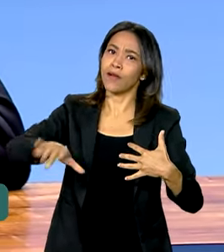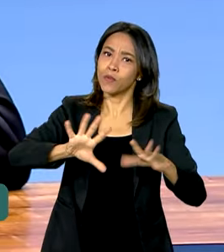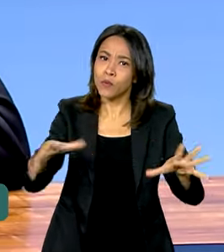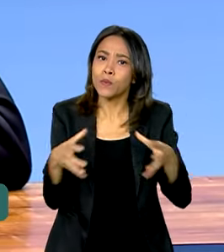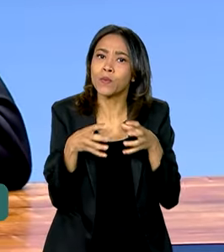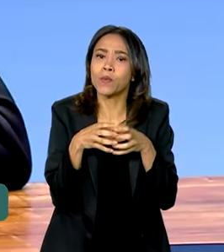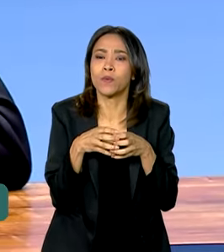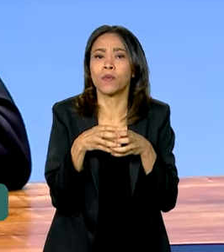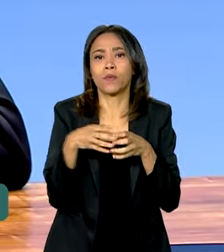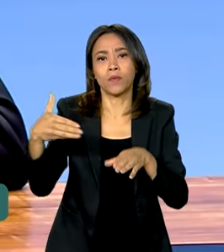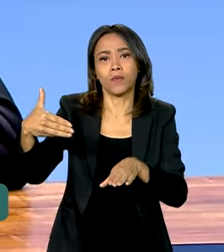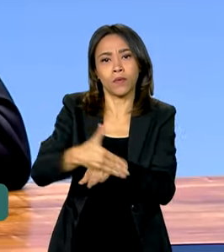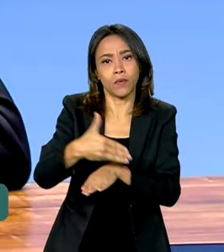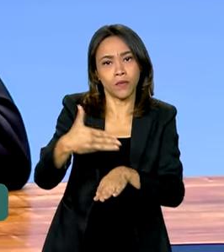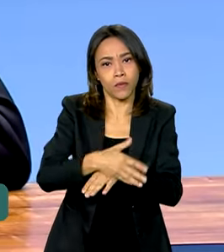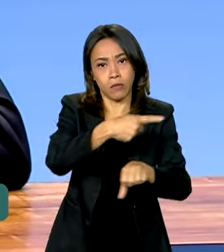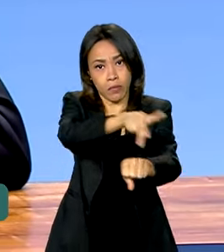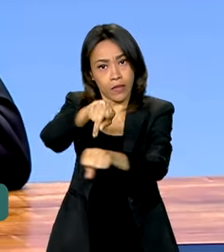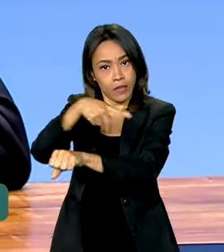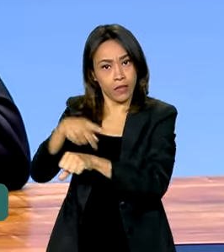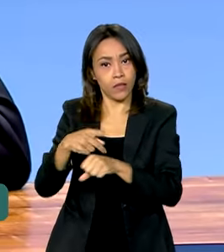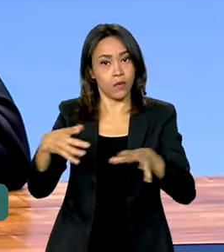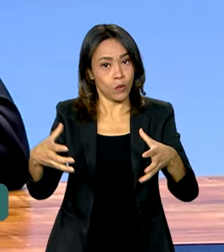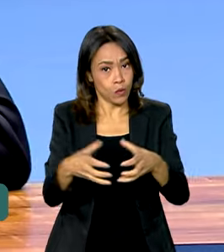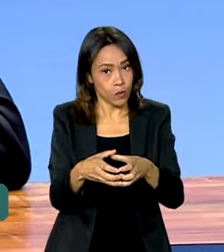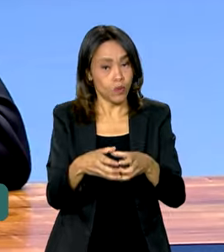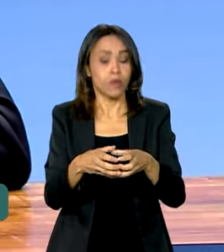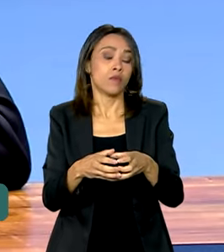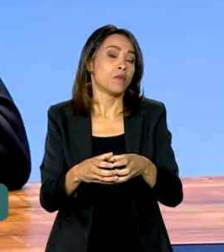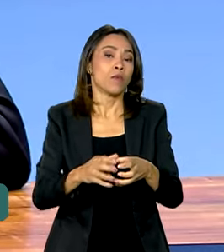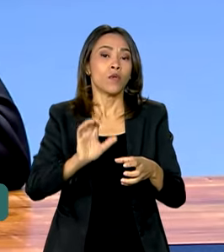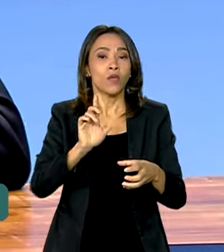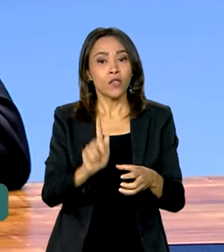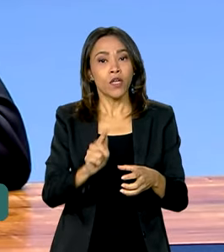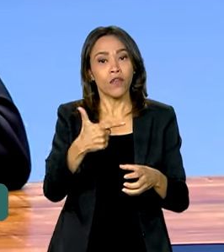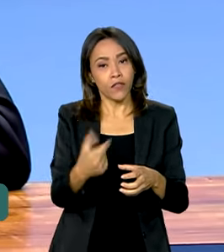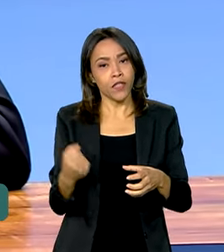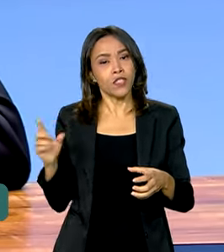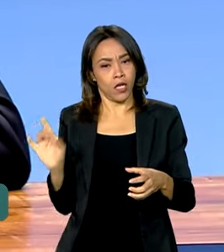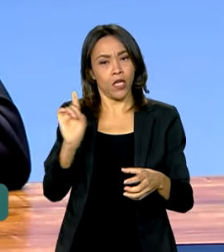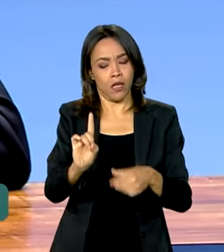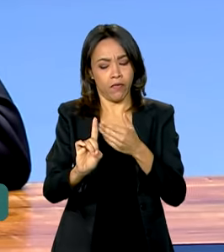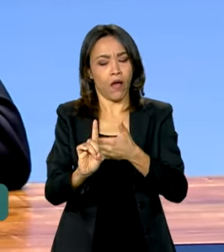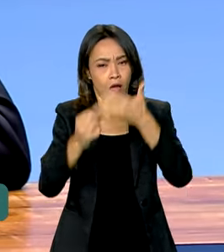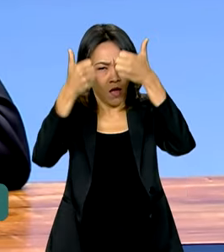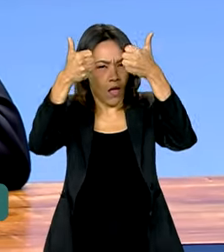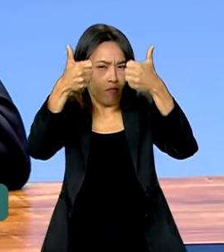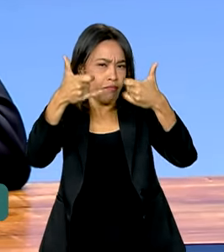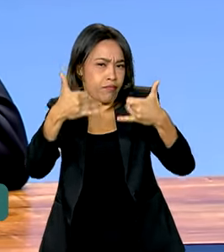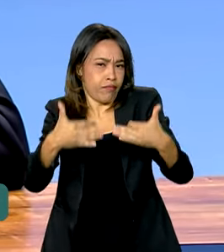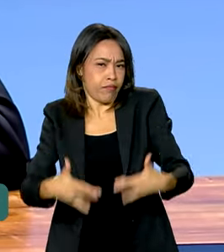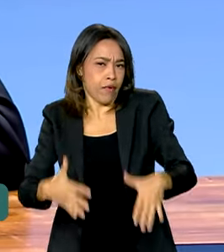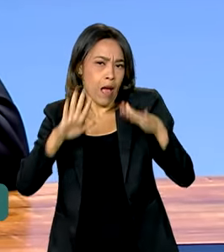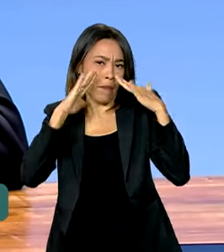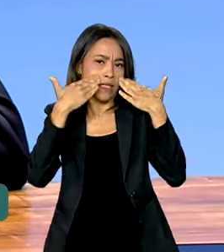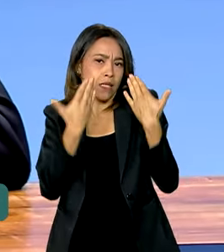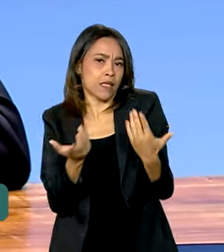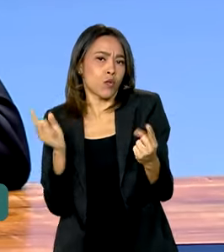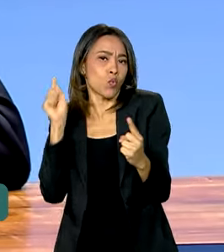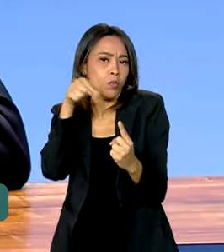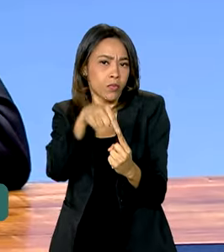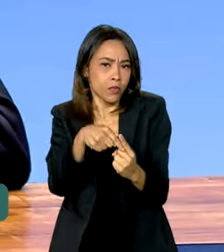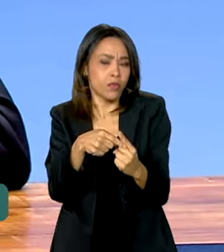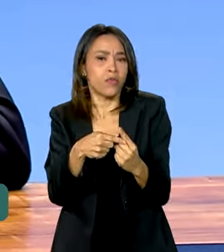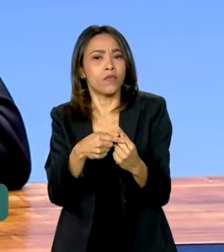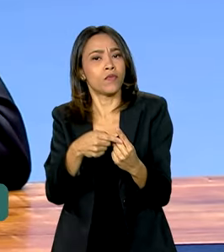G20, né? Então ele obviamente fará uma apresentação, né, da presidência brasileira, dos objetivos e tocando